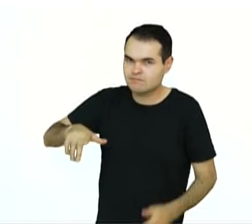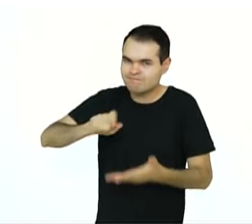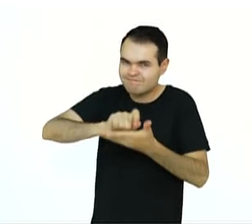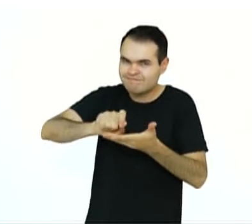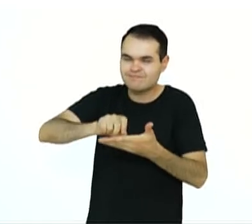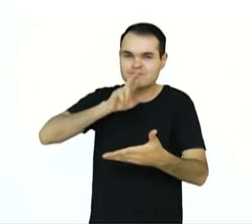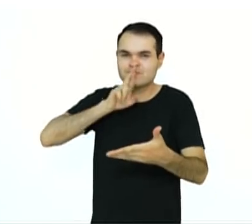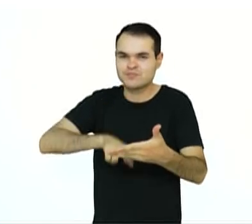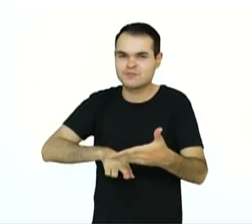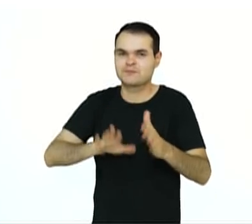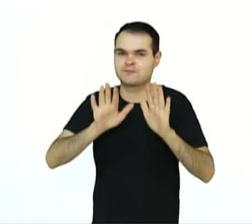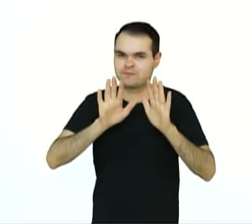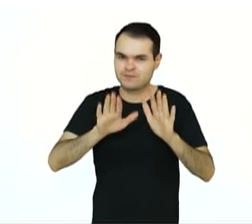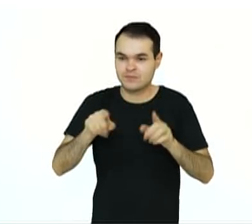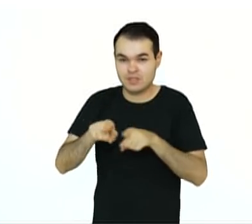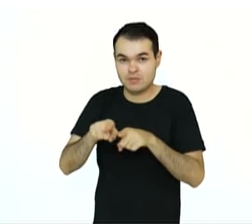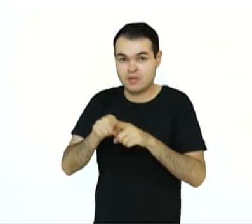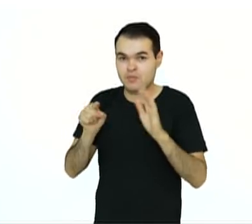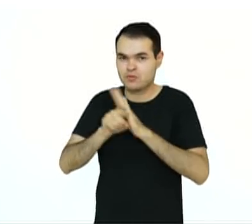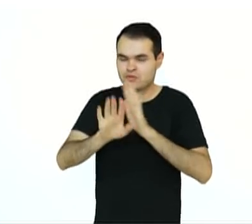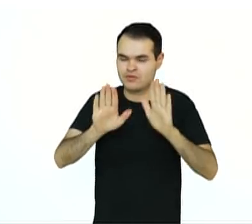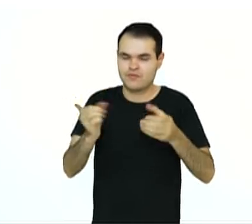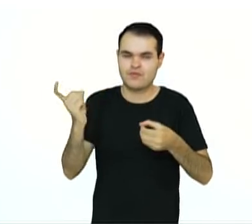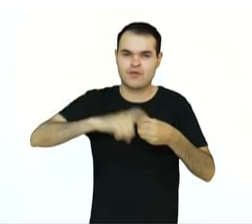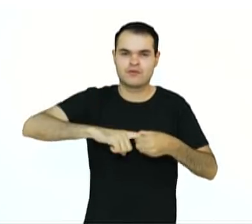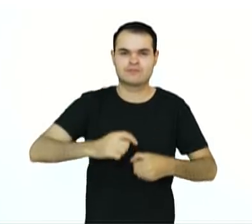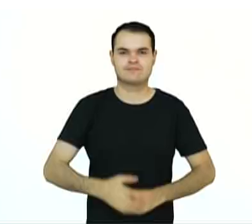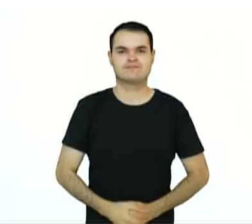anote a resposta no seu caderno, anote a pergunta também e a gente já volta.